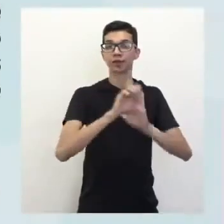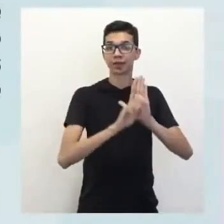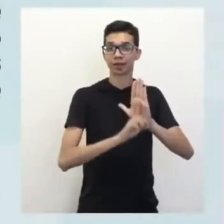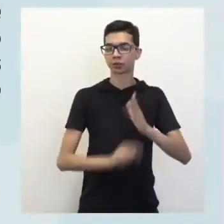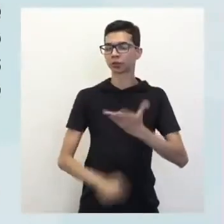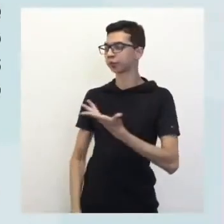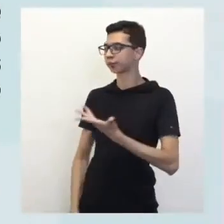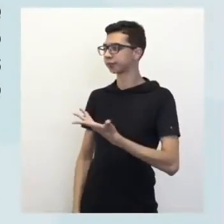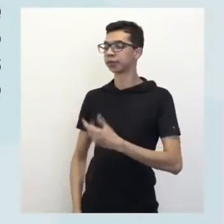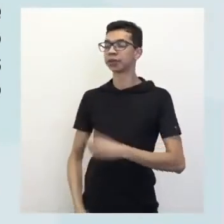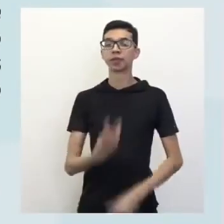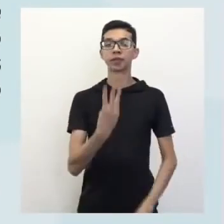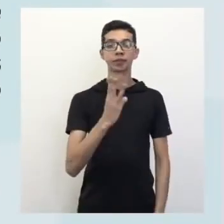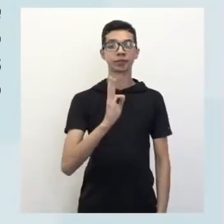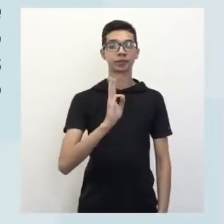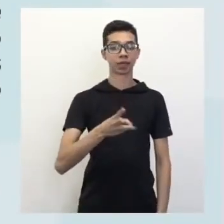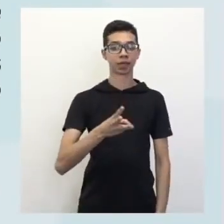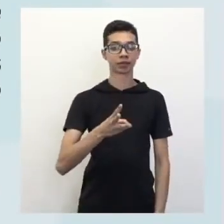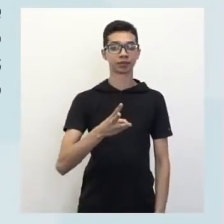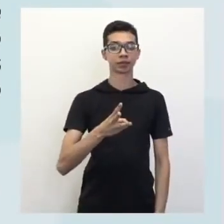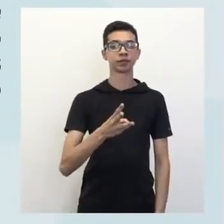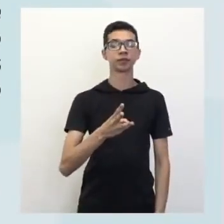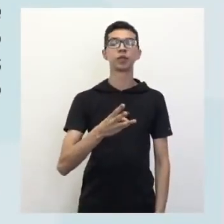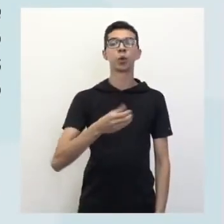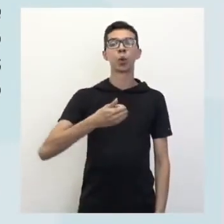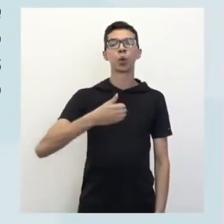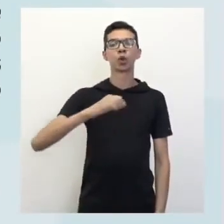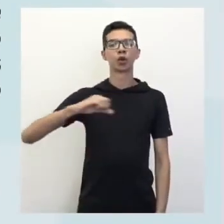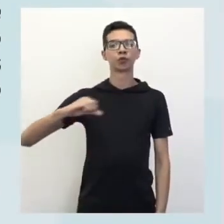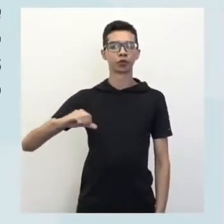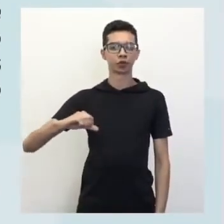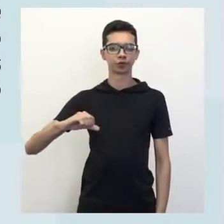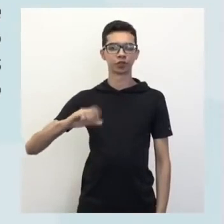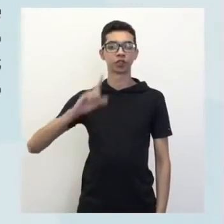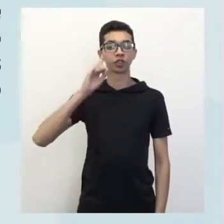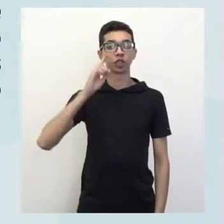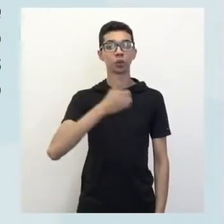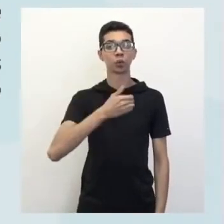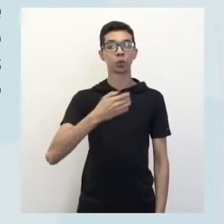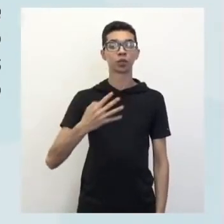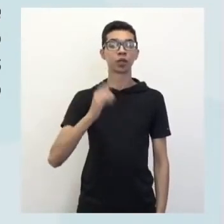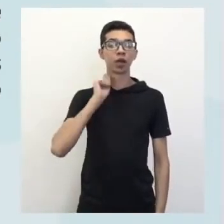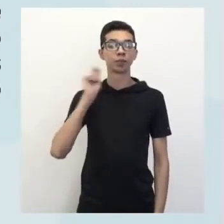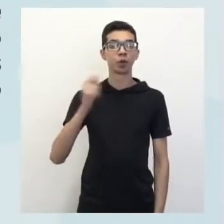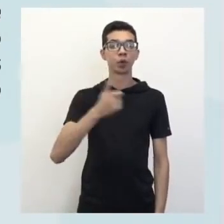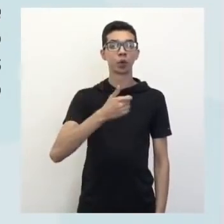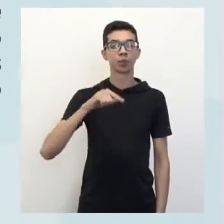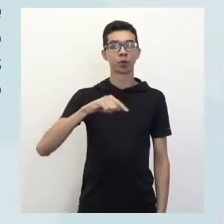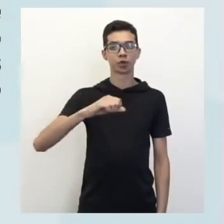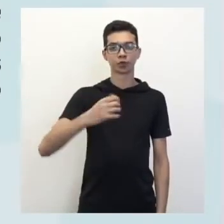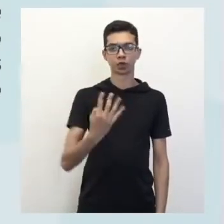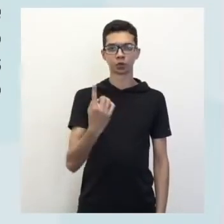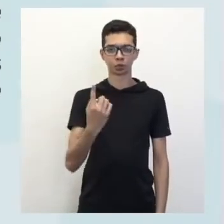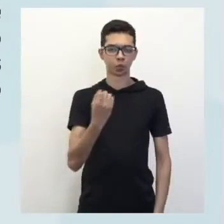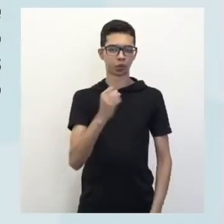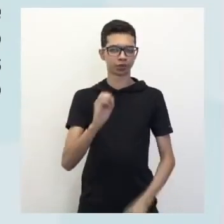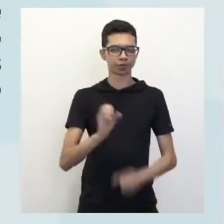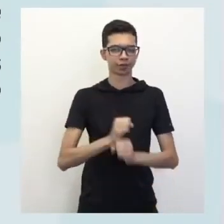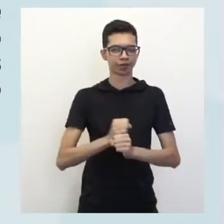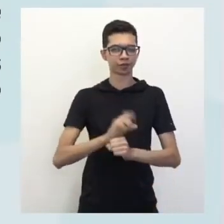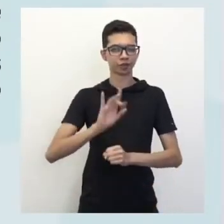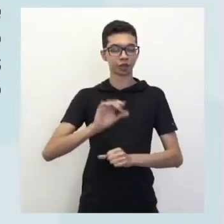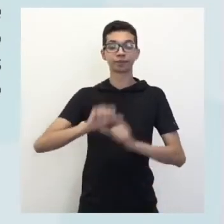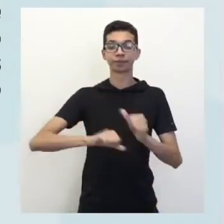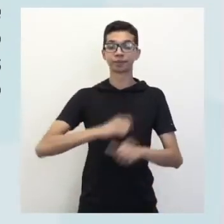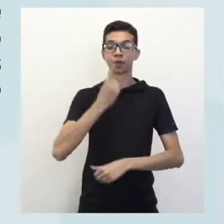número 3.199, que foi editado lá no dia 14 de abril de 1941. Só tem 80 anos o negócio.